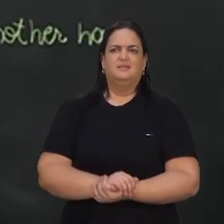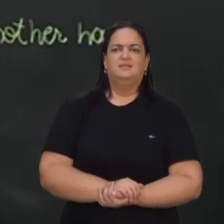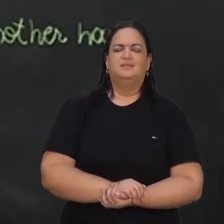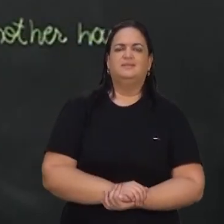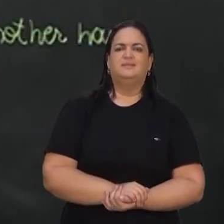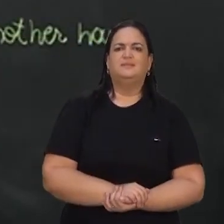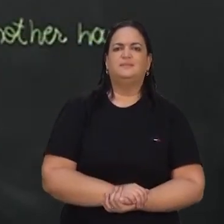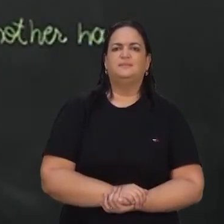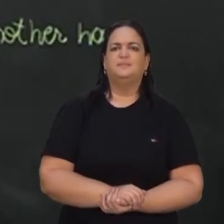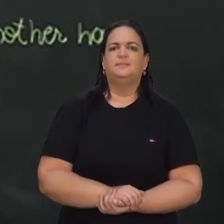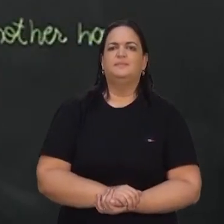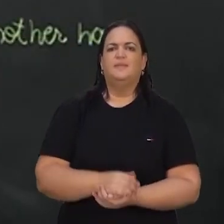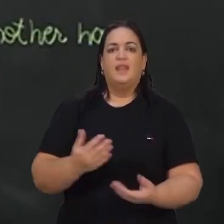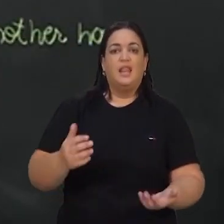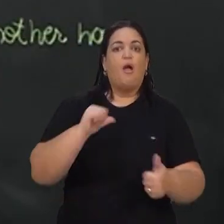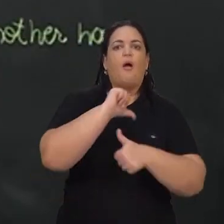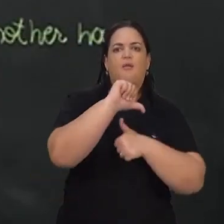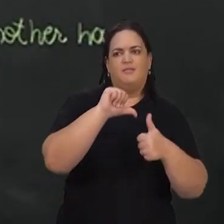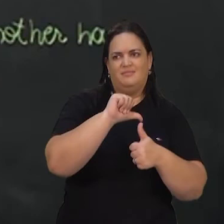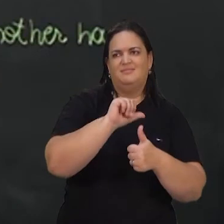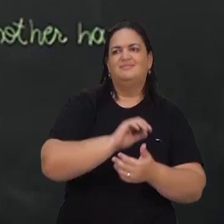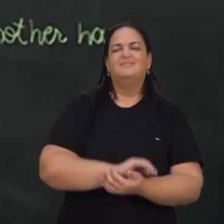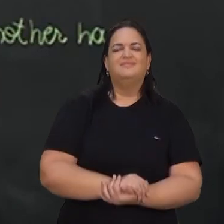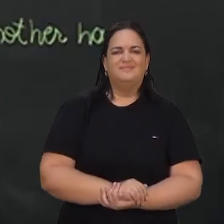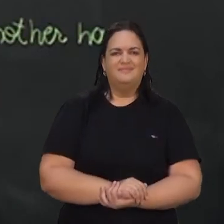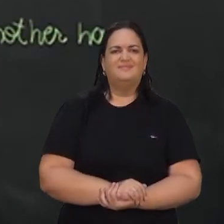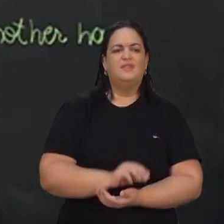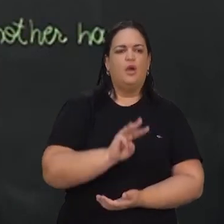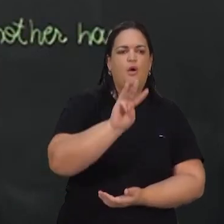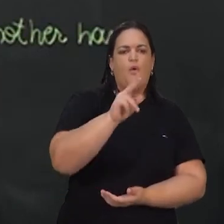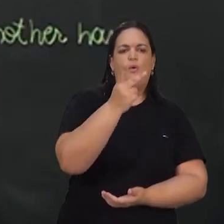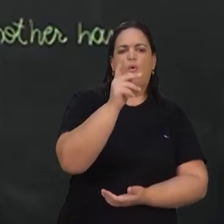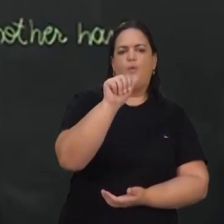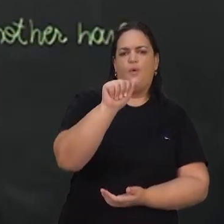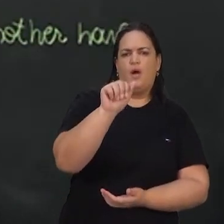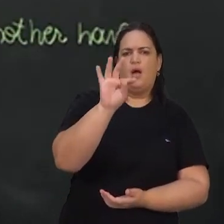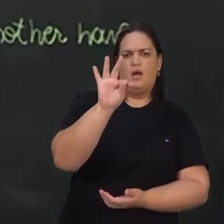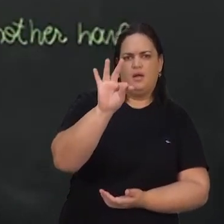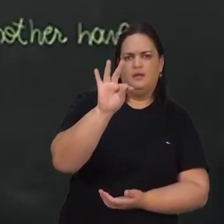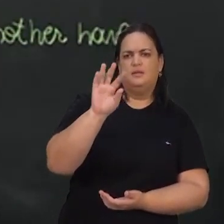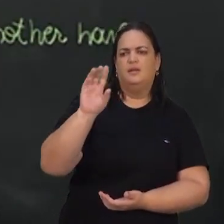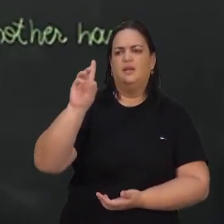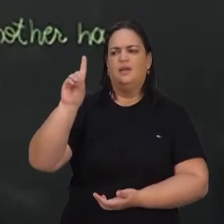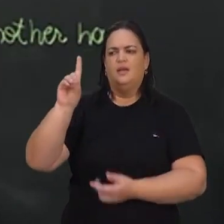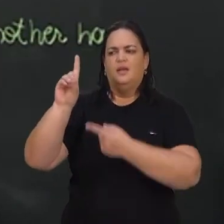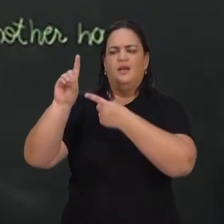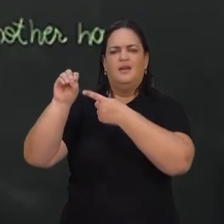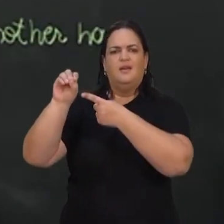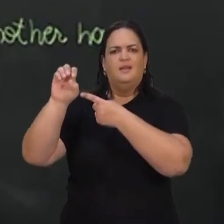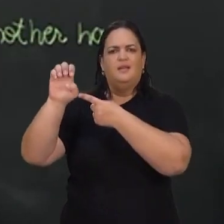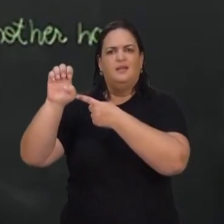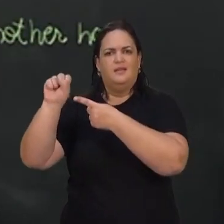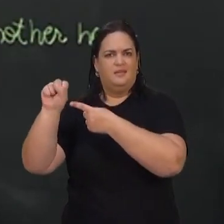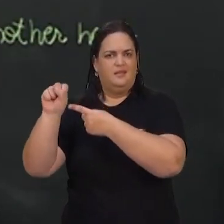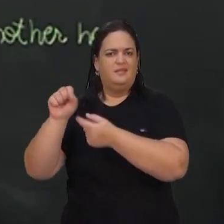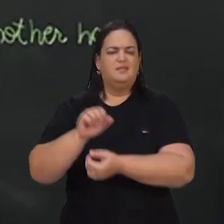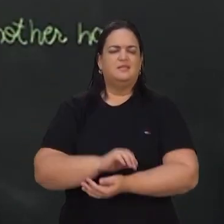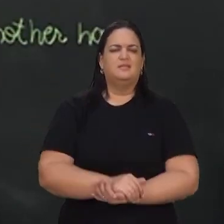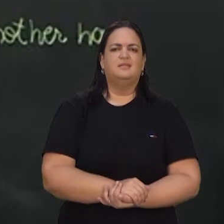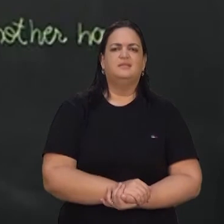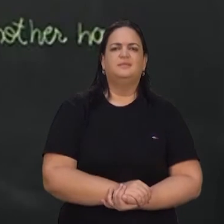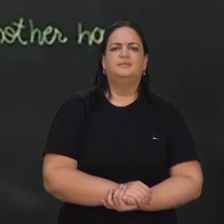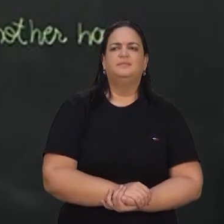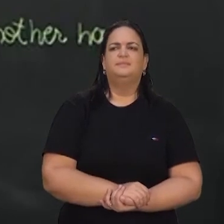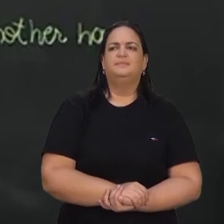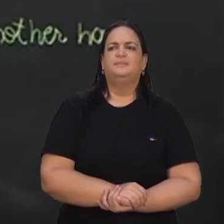do. Modifiquei aqui. What does your mother have for breakfast? Ah, teacher,